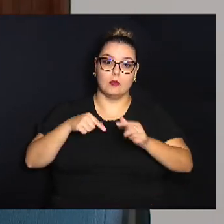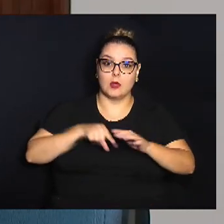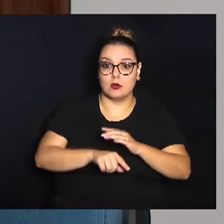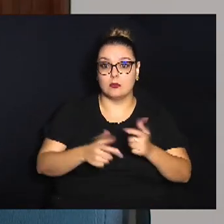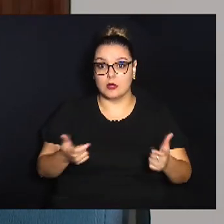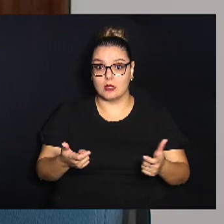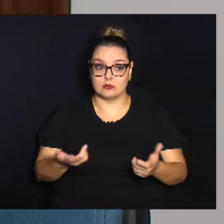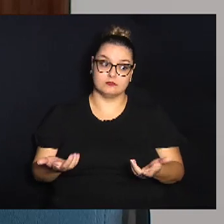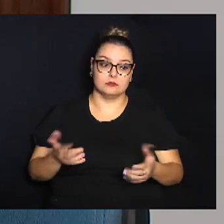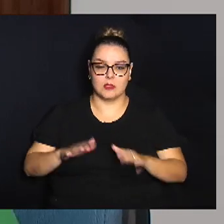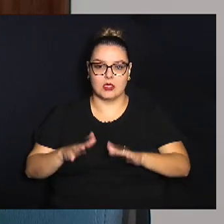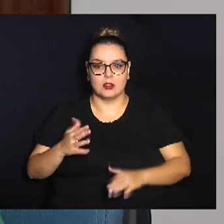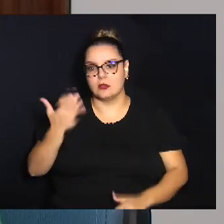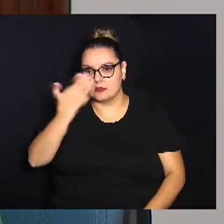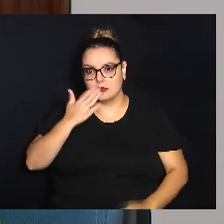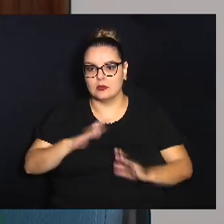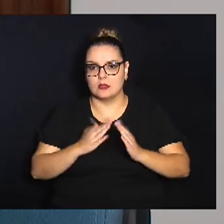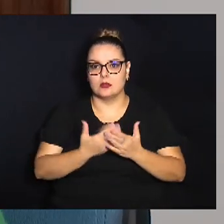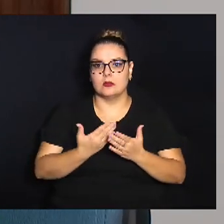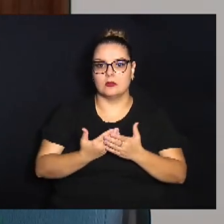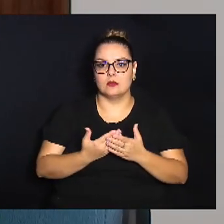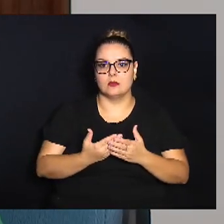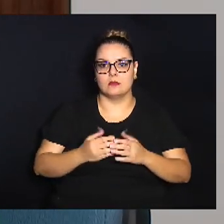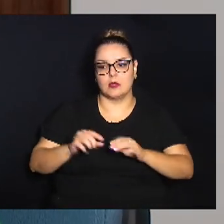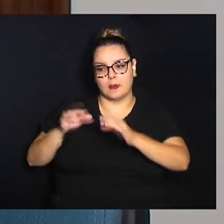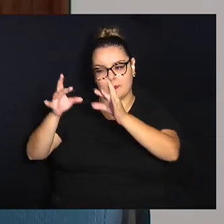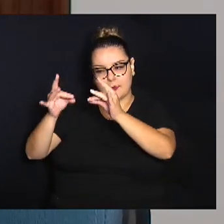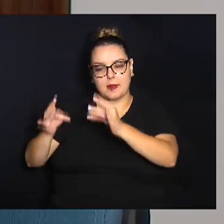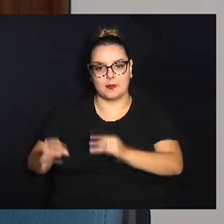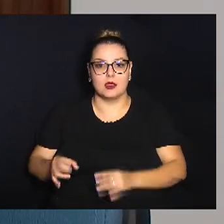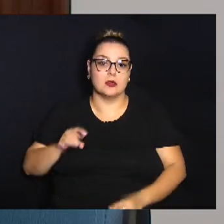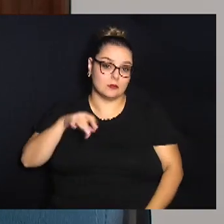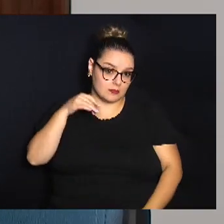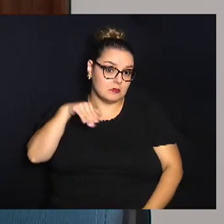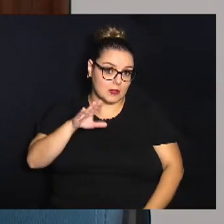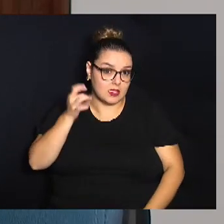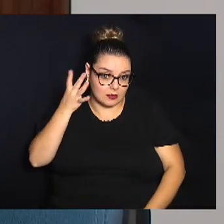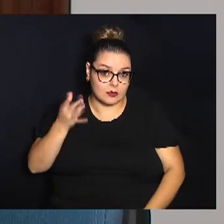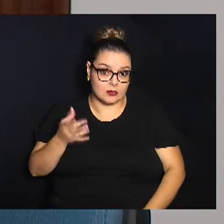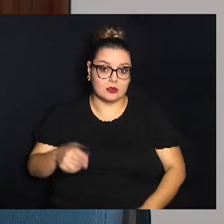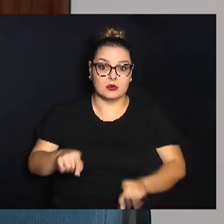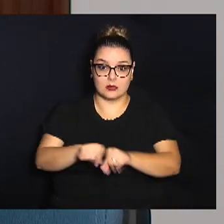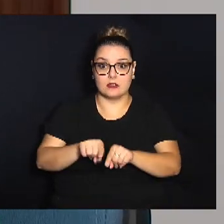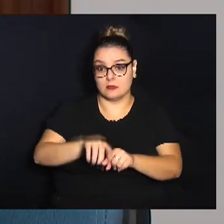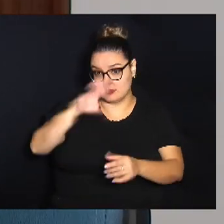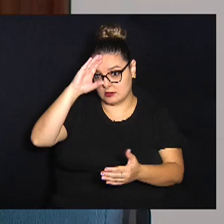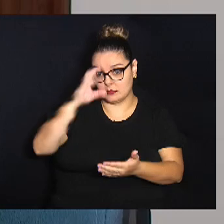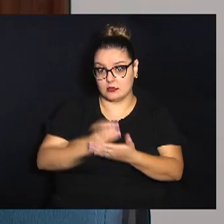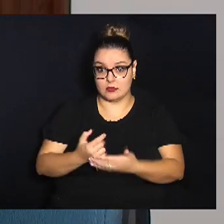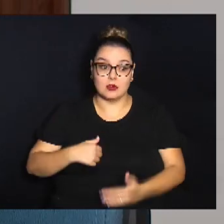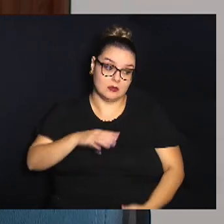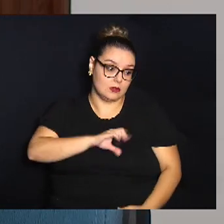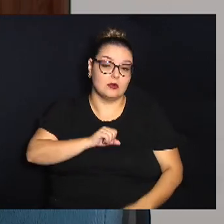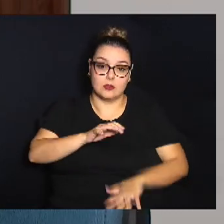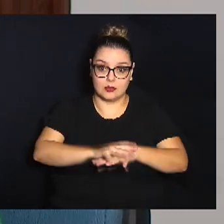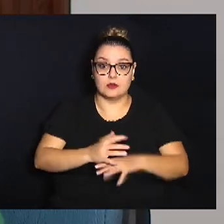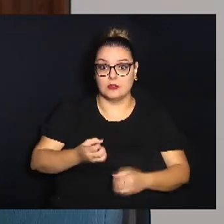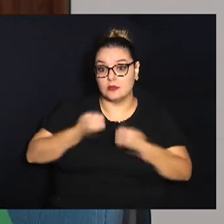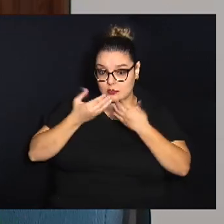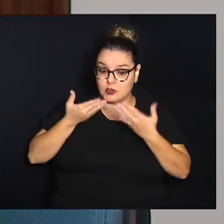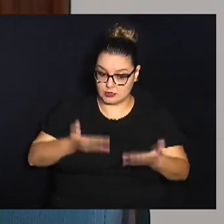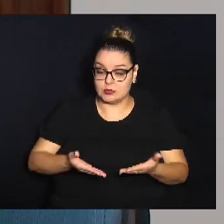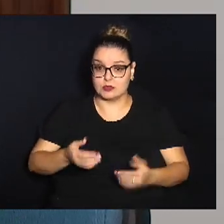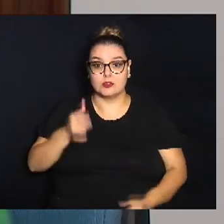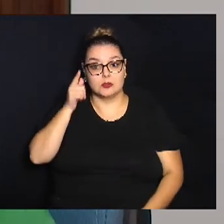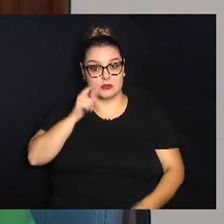um negócio que talvez você não veja na escola, só que eles separam em vários itens, então acaba ficando mais fácil, e você também fica com mais confiança. Eu gosto de matemática, eu sou bom nisso, eu consigo